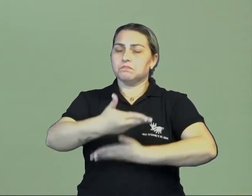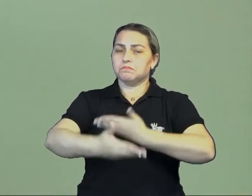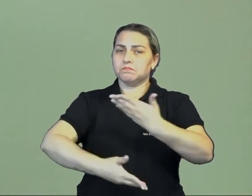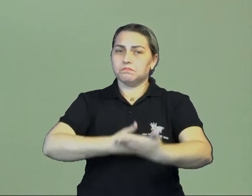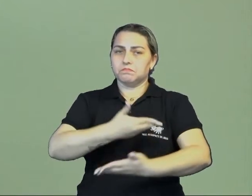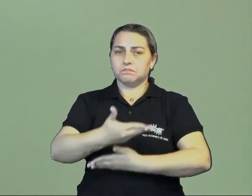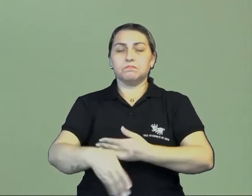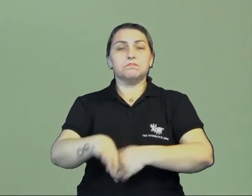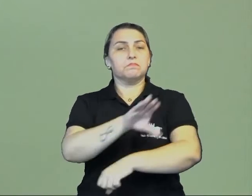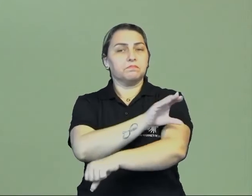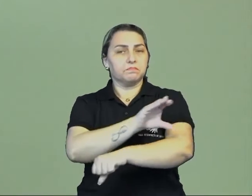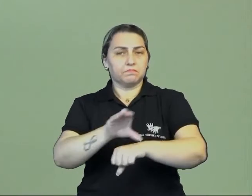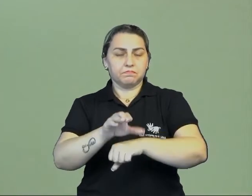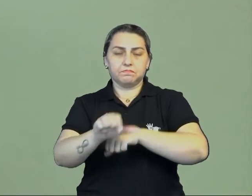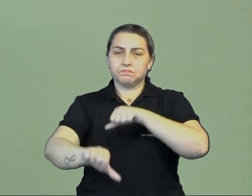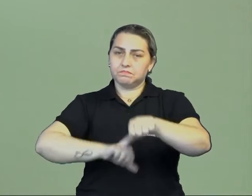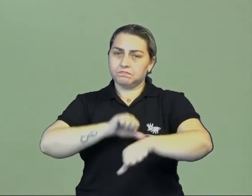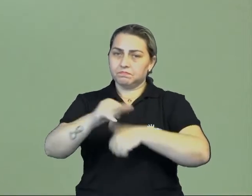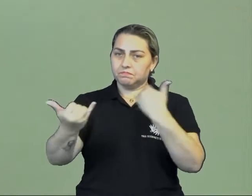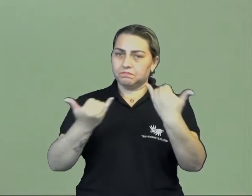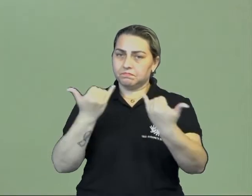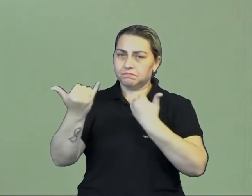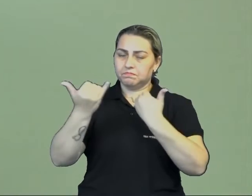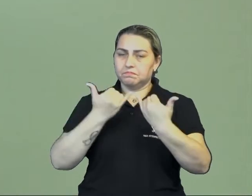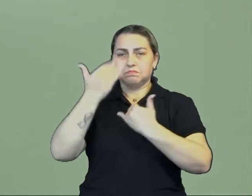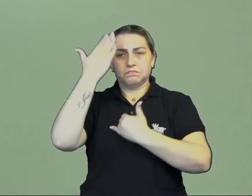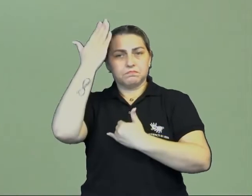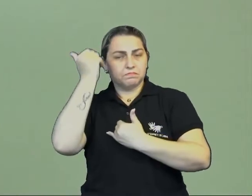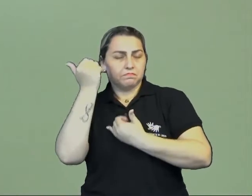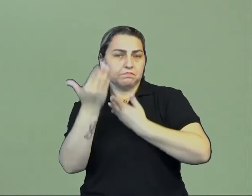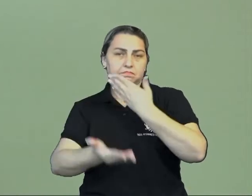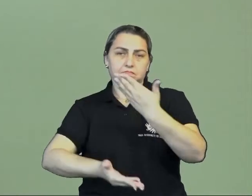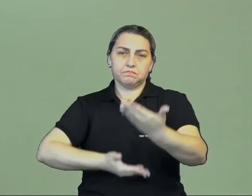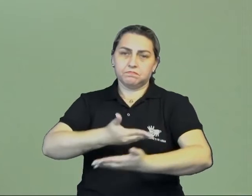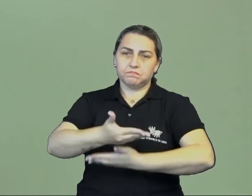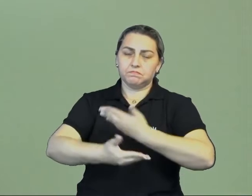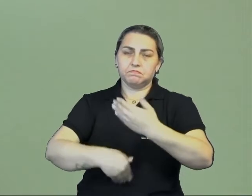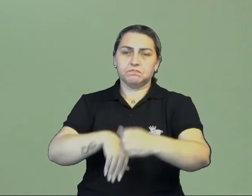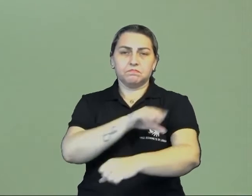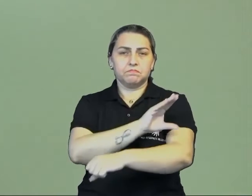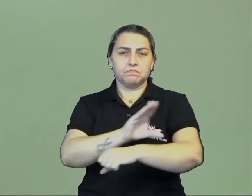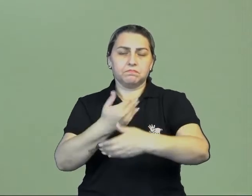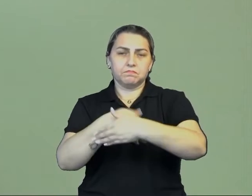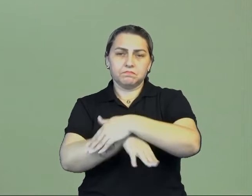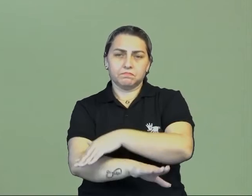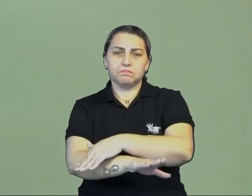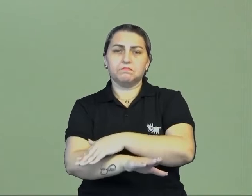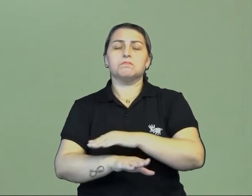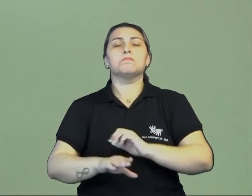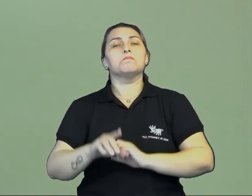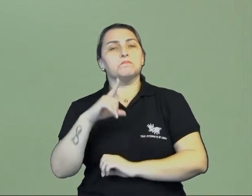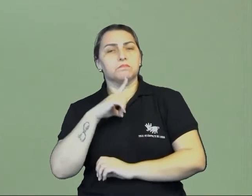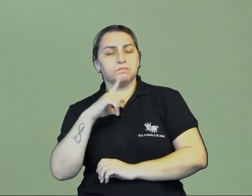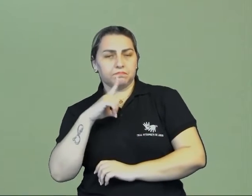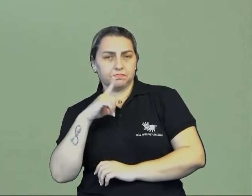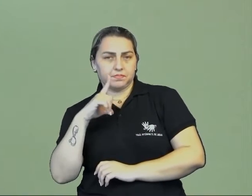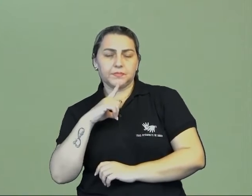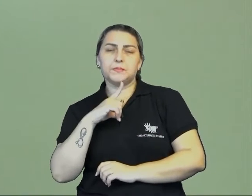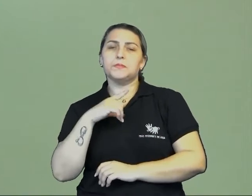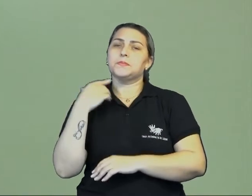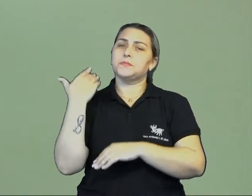Toda cultura é essa troca de informação, de saberes, de relações, de costumes, de hábitos que a gente acaba